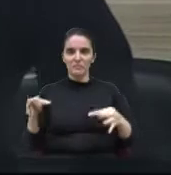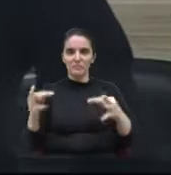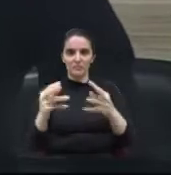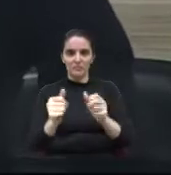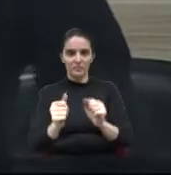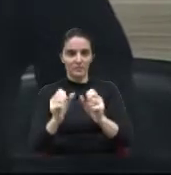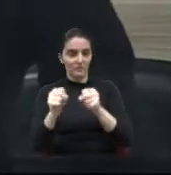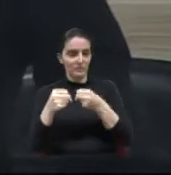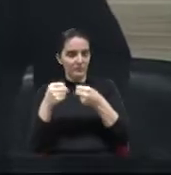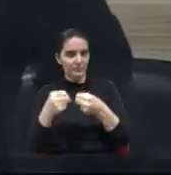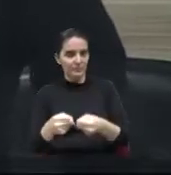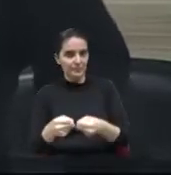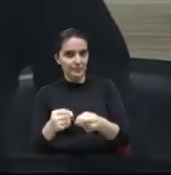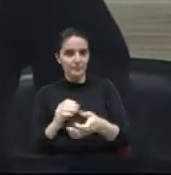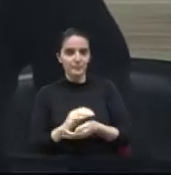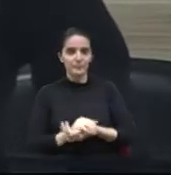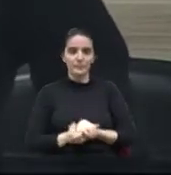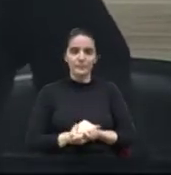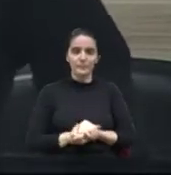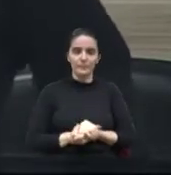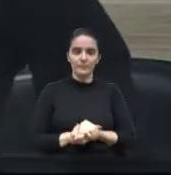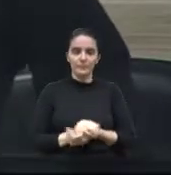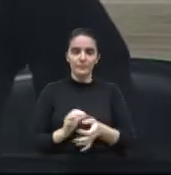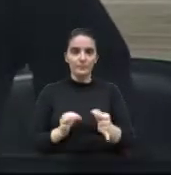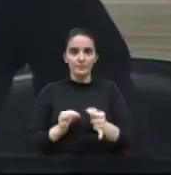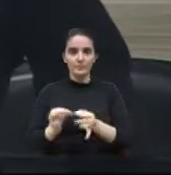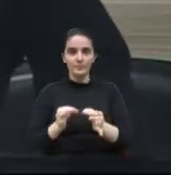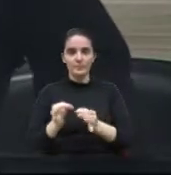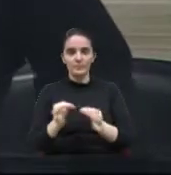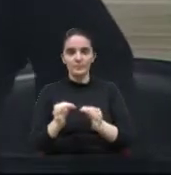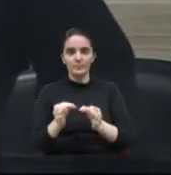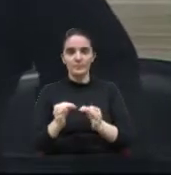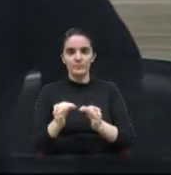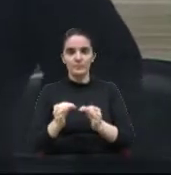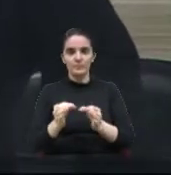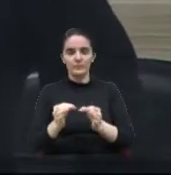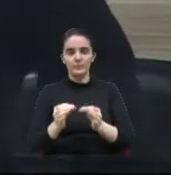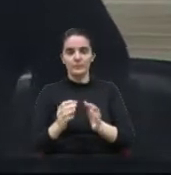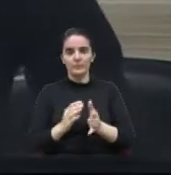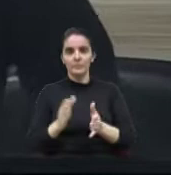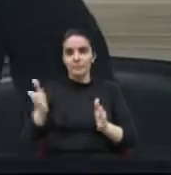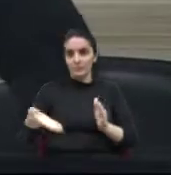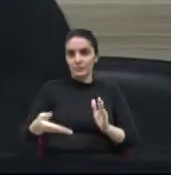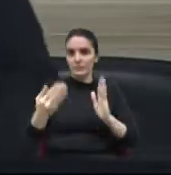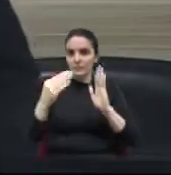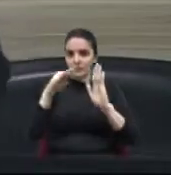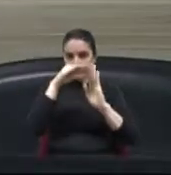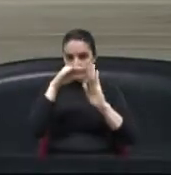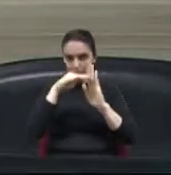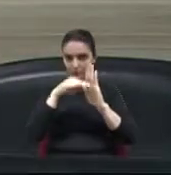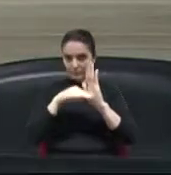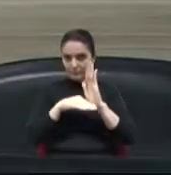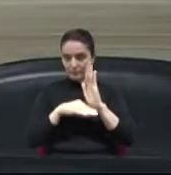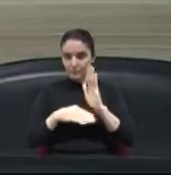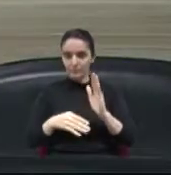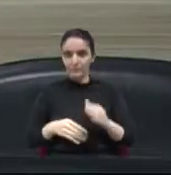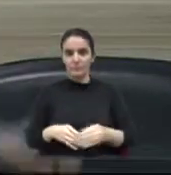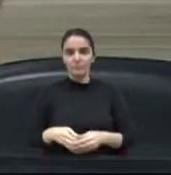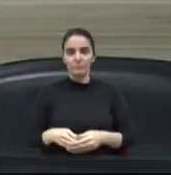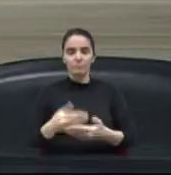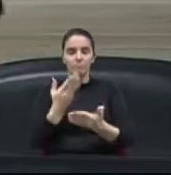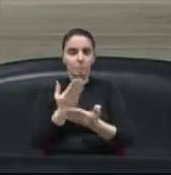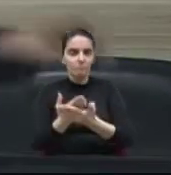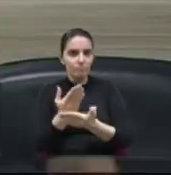tenho guardado esse projeto, não tenho vindo para a pauta exatamente para que possamos fazer um estudo